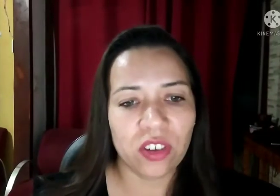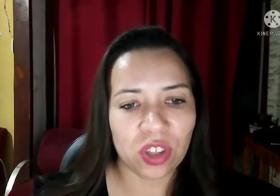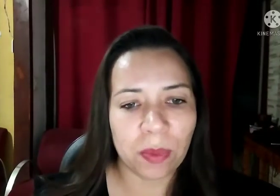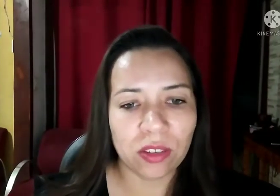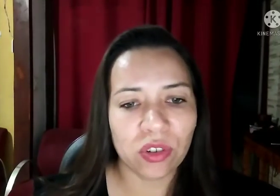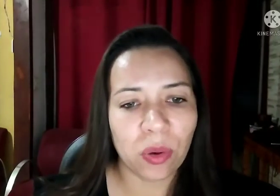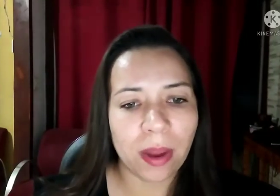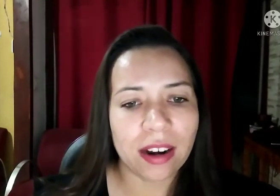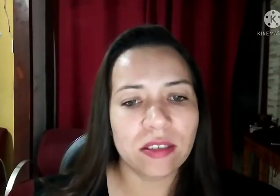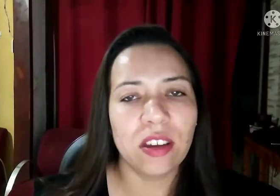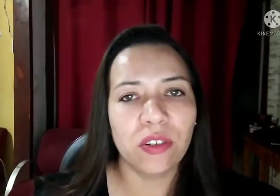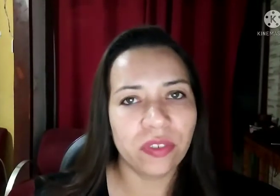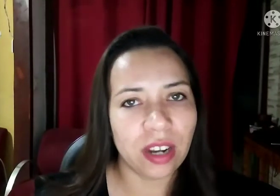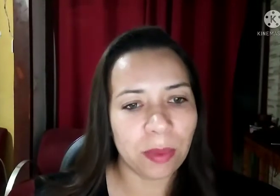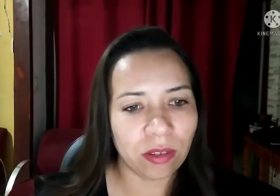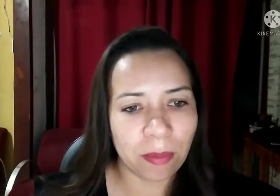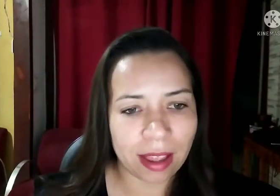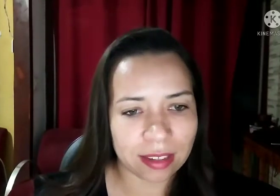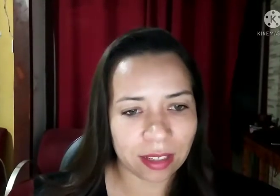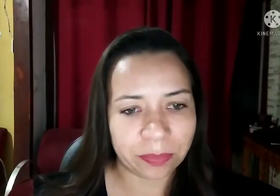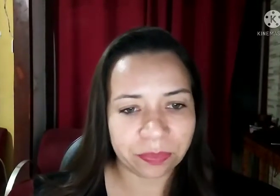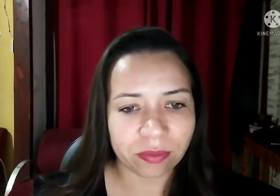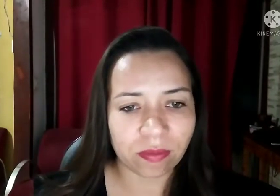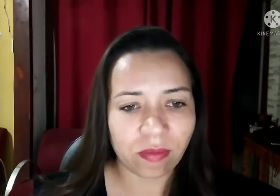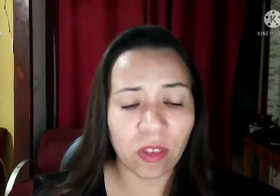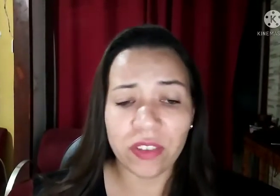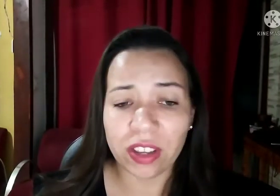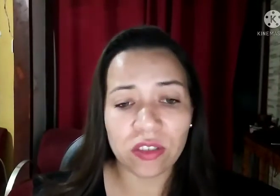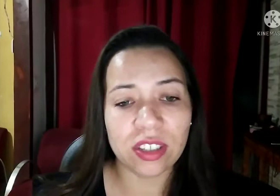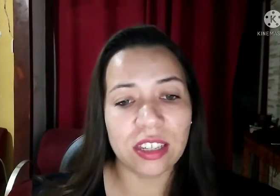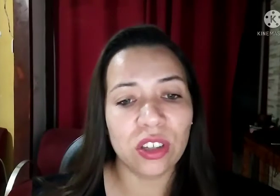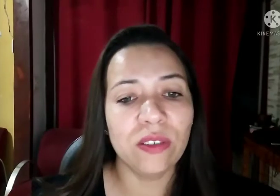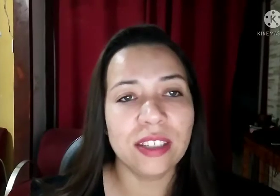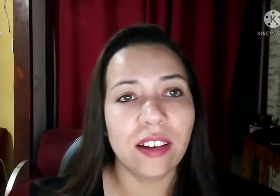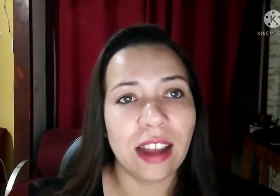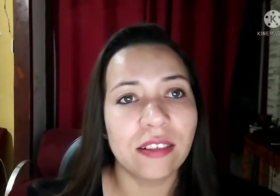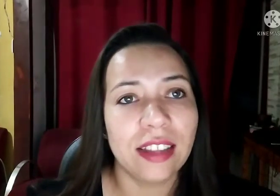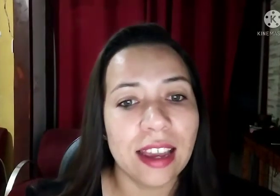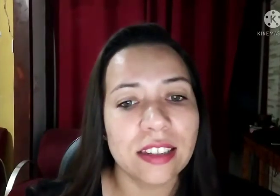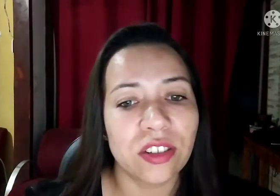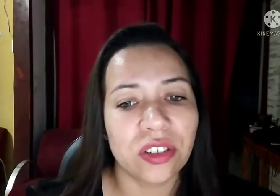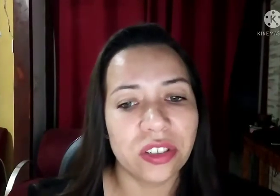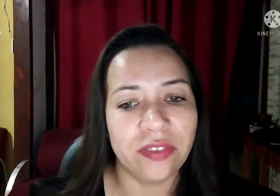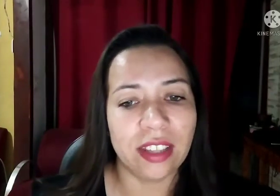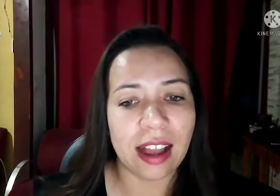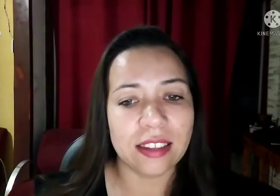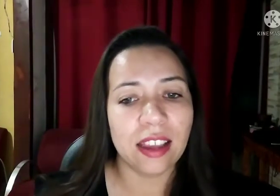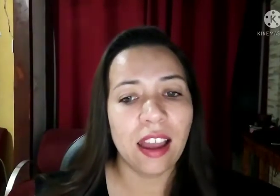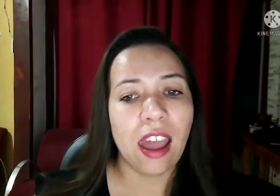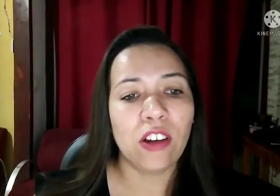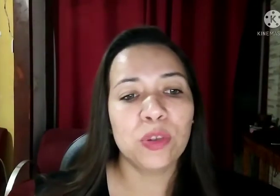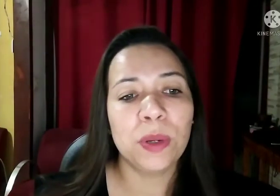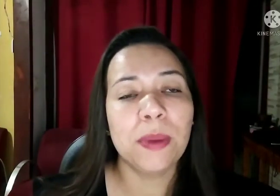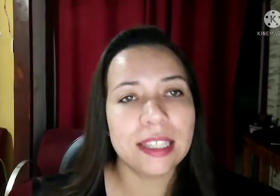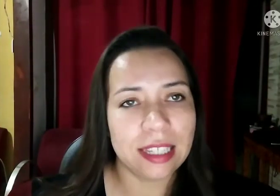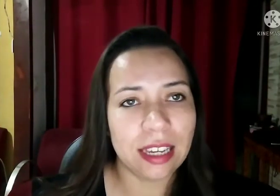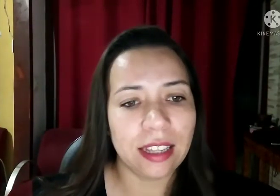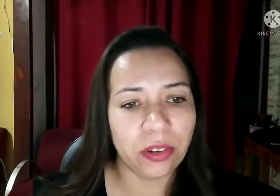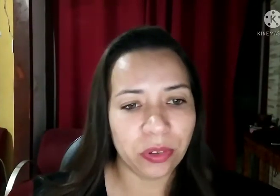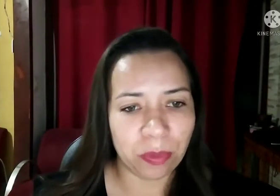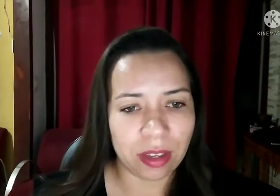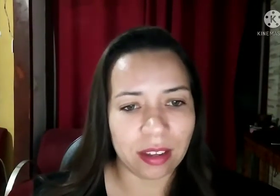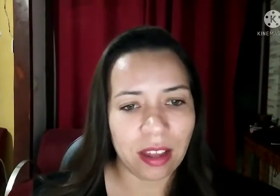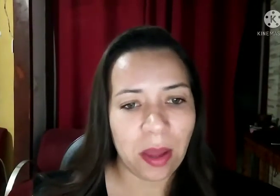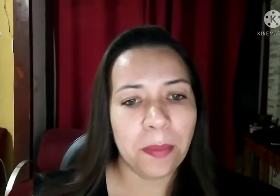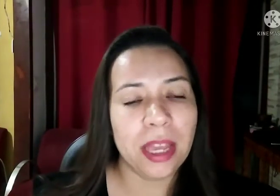transporte, fechamento de comércio e confinamento em massa. O efeito de sentido instaurado nessas discursividades é o de primazia